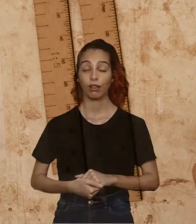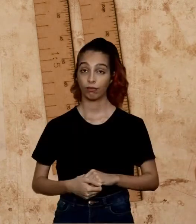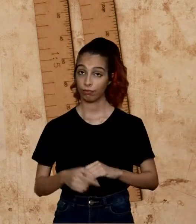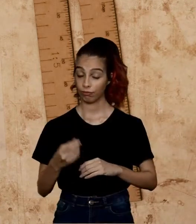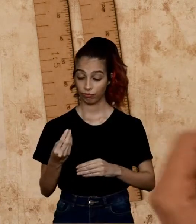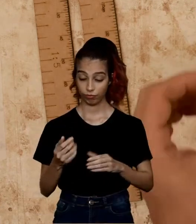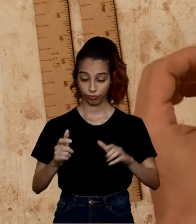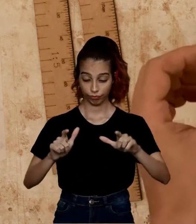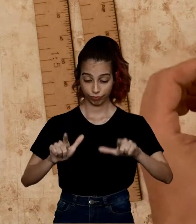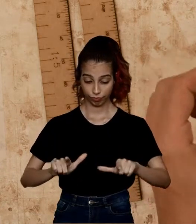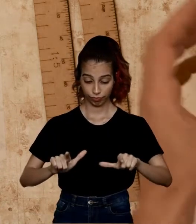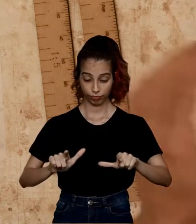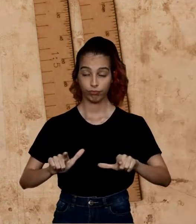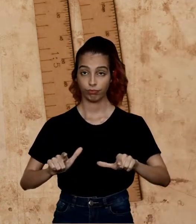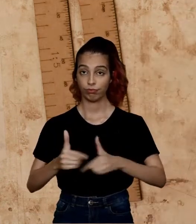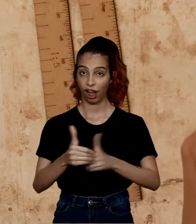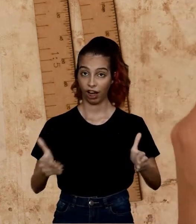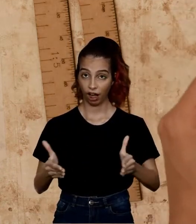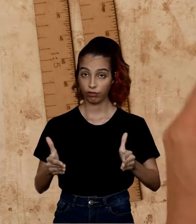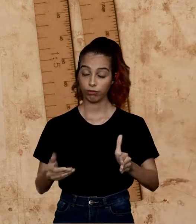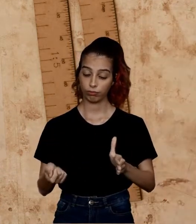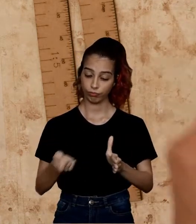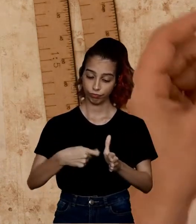eu vou escrever as medidas